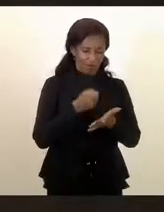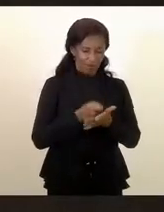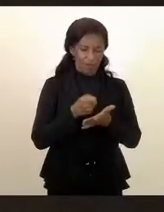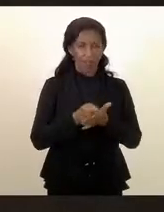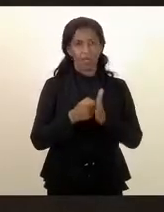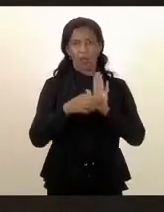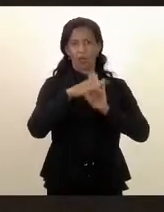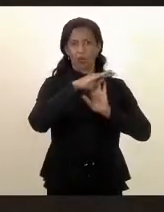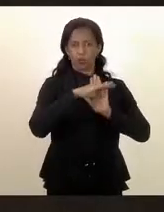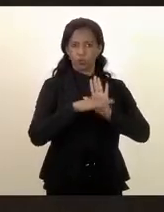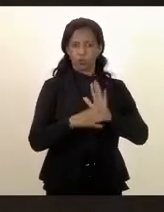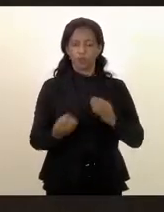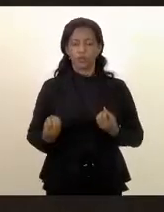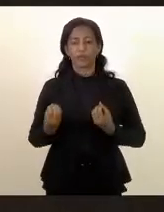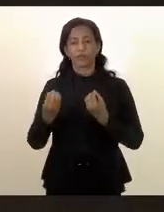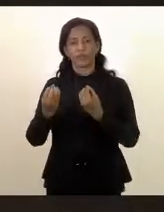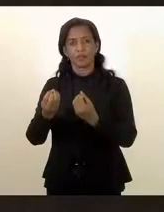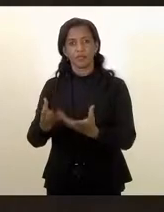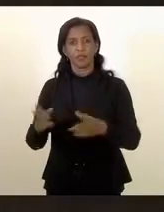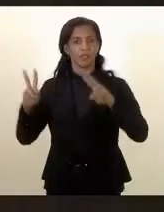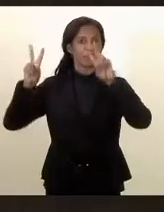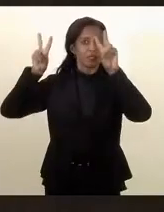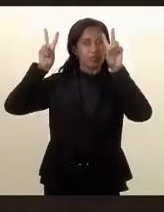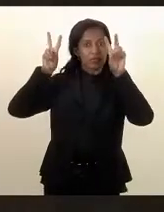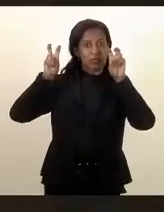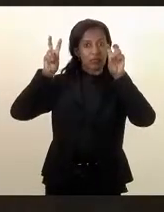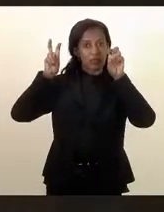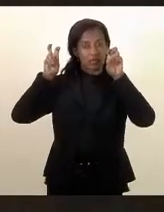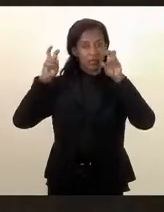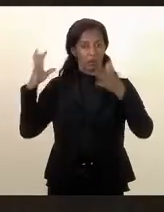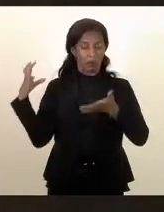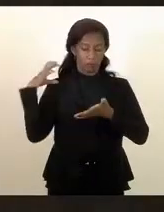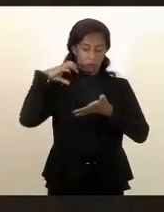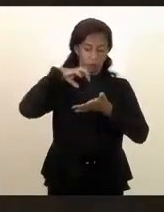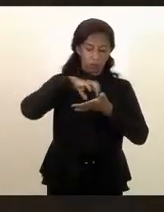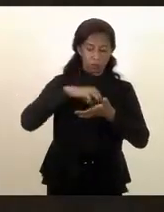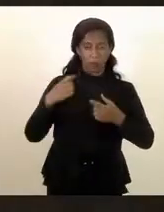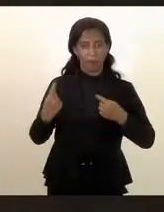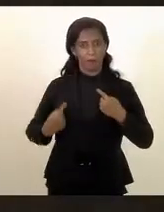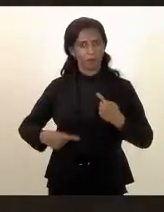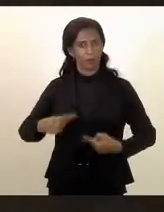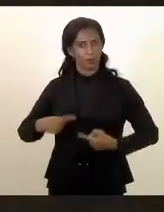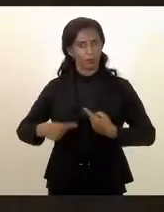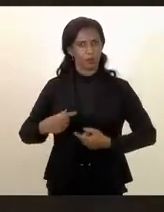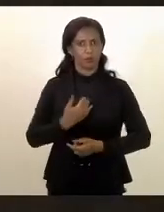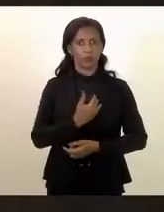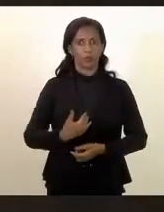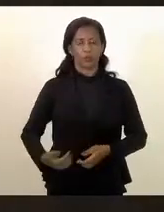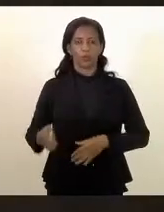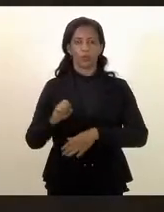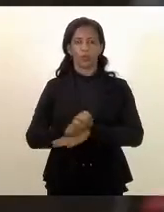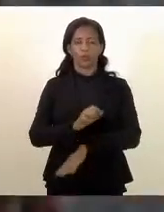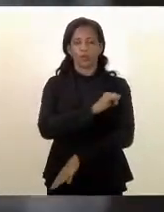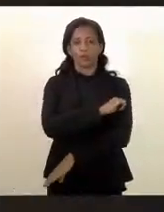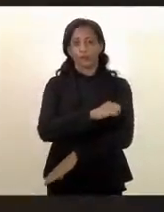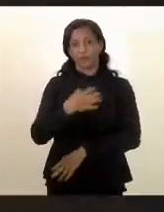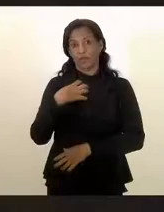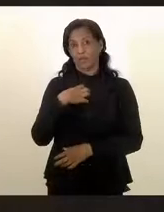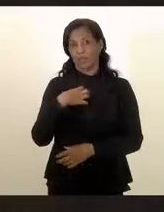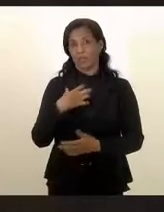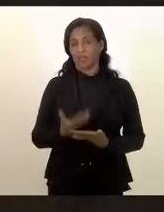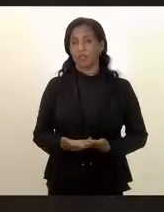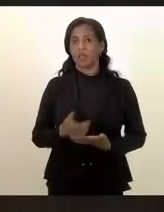programas que tragam esse tema para a centralidade da política pública no estado do Rio de Janeiro então nesse sentido